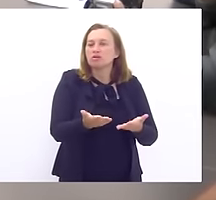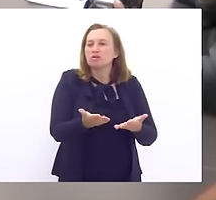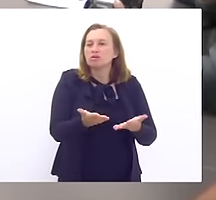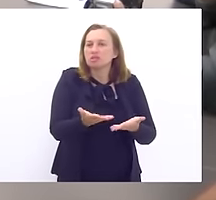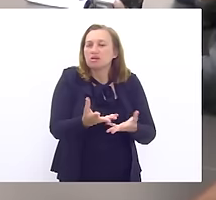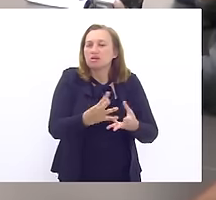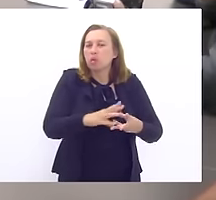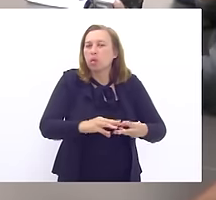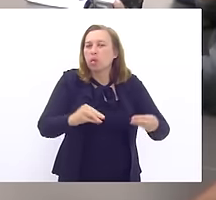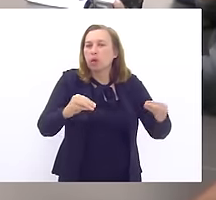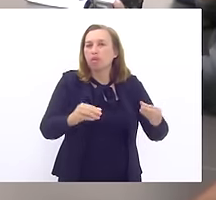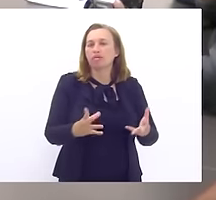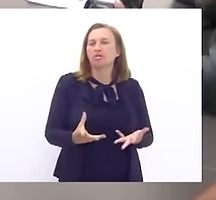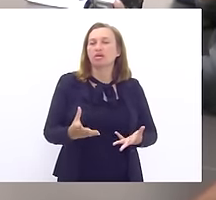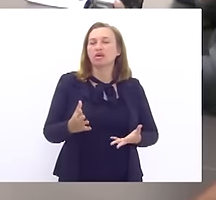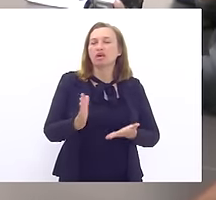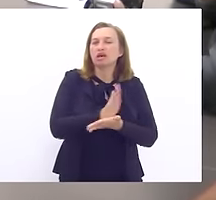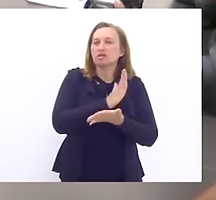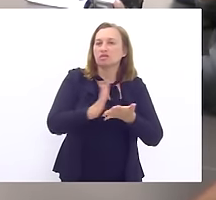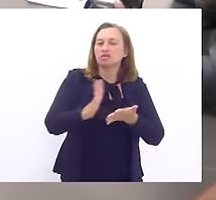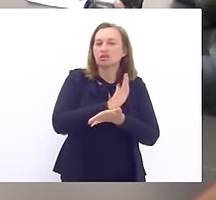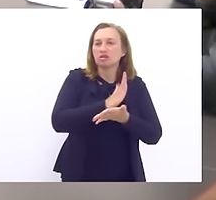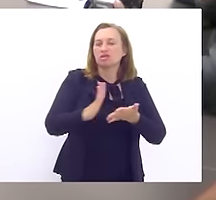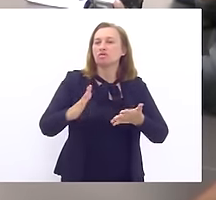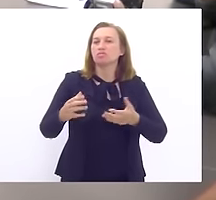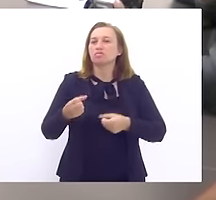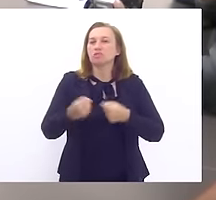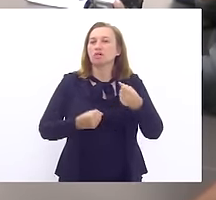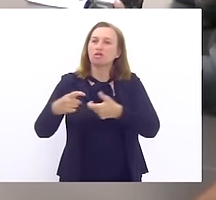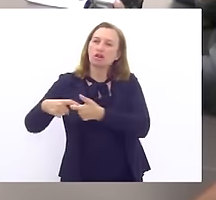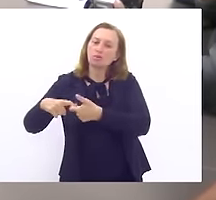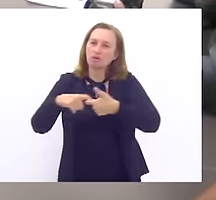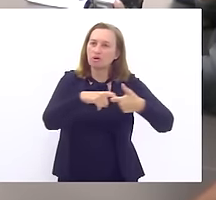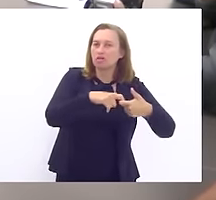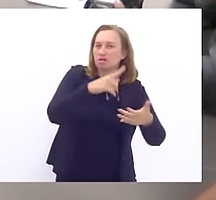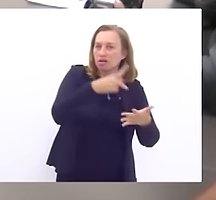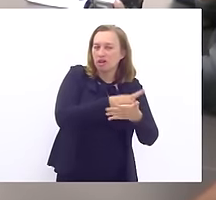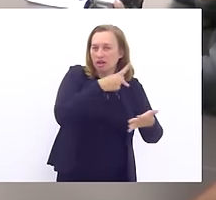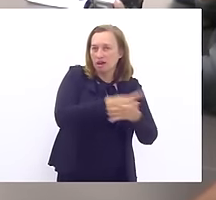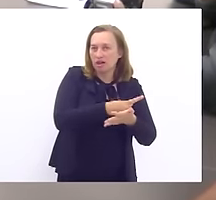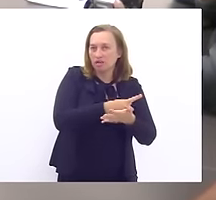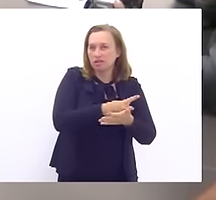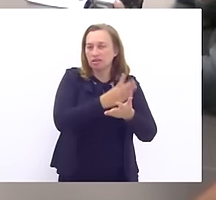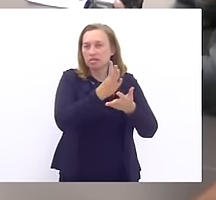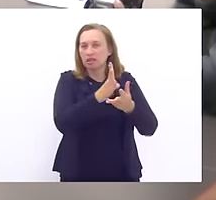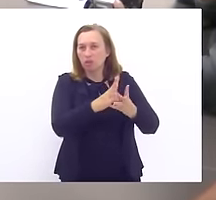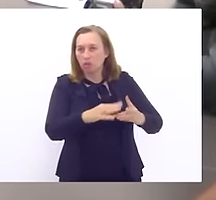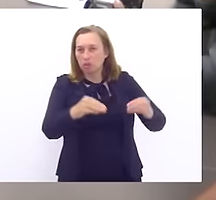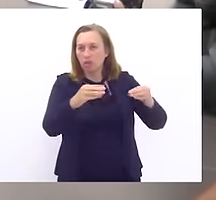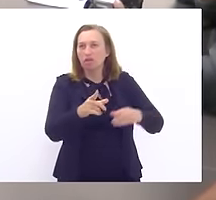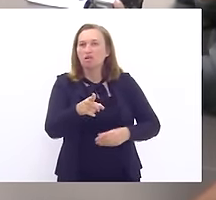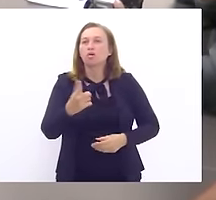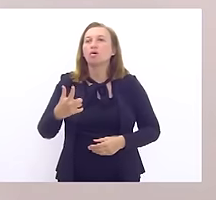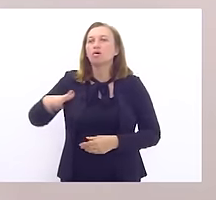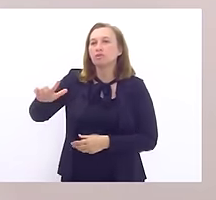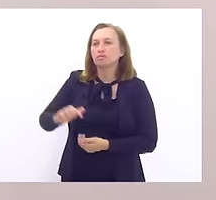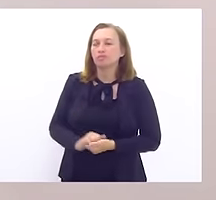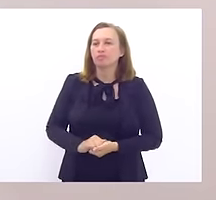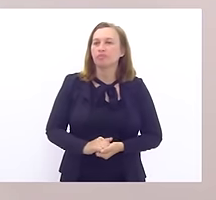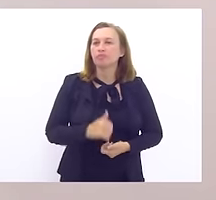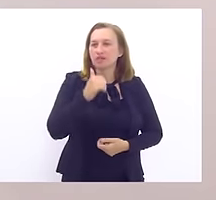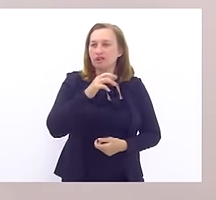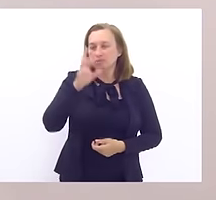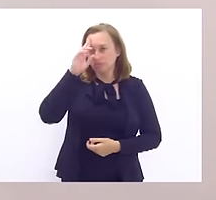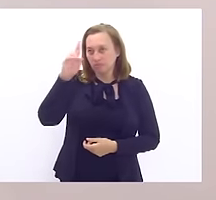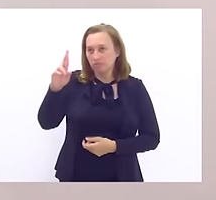uma rebocado de uma forma incoerente ilegal tá se acabando aí eu vou da outra se a